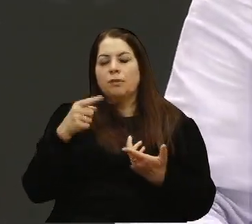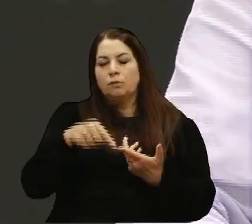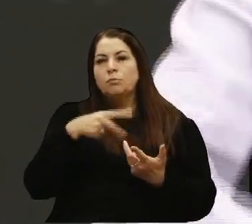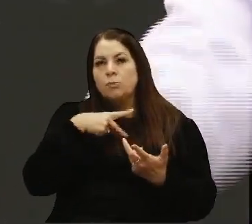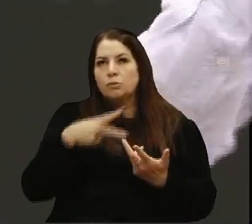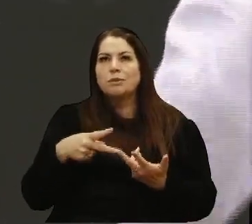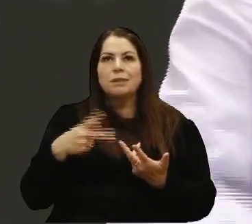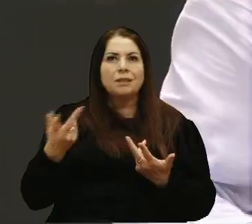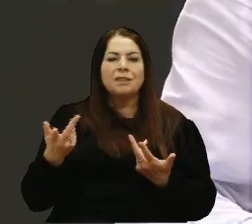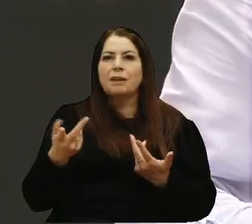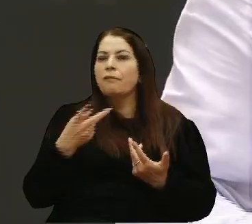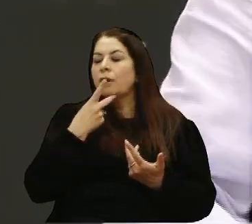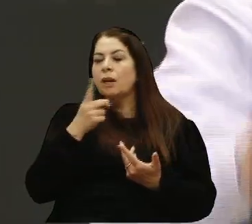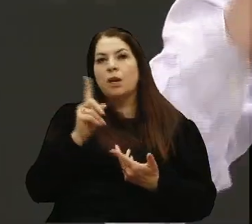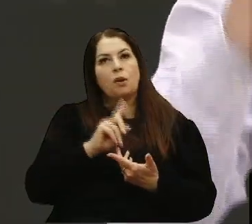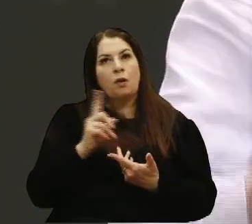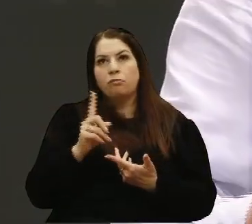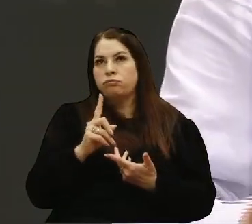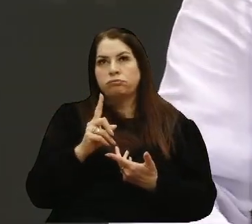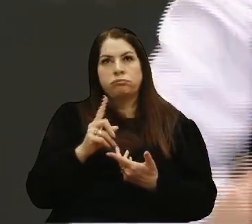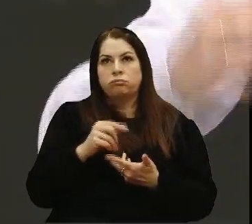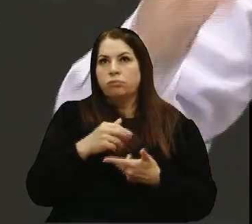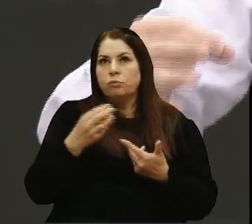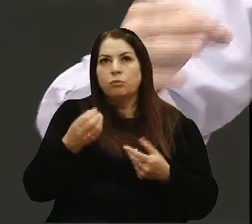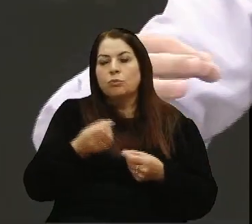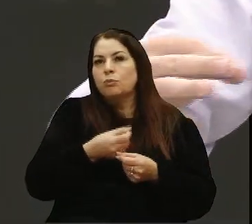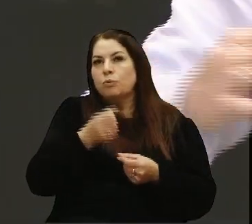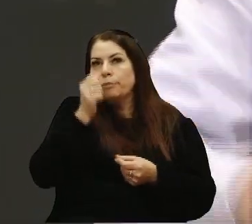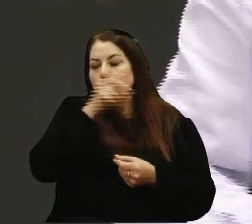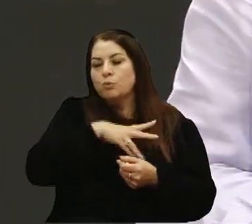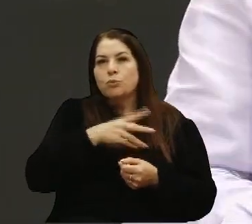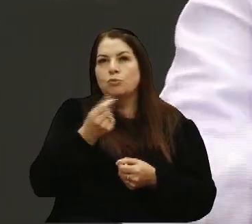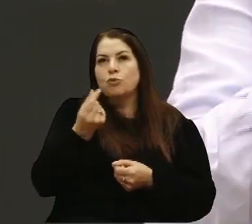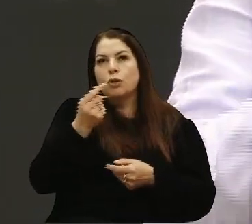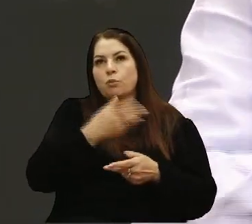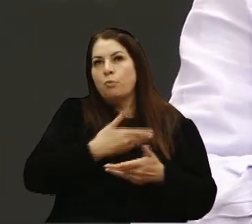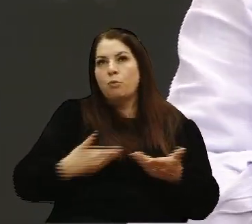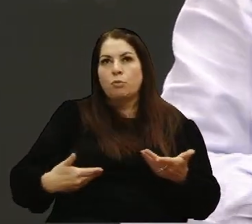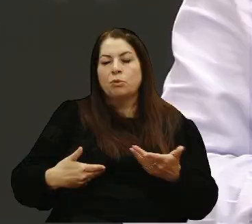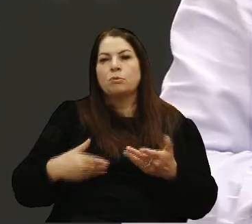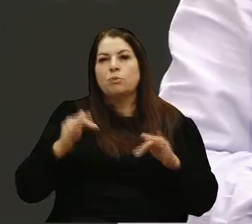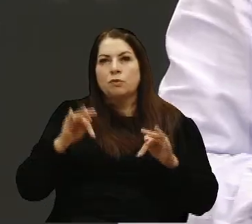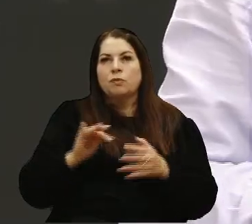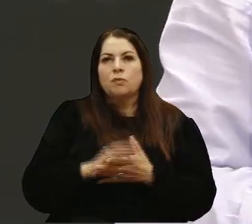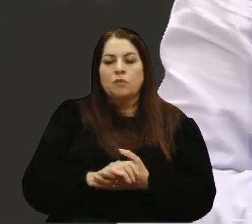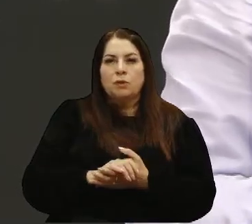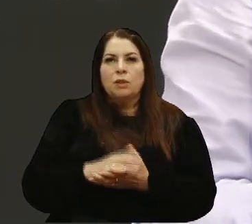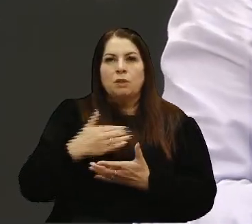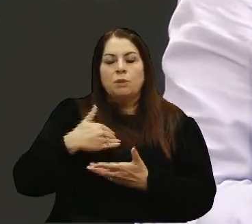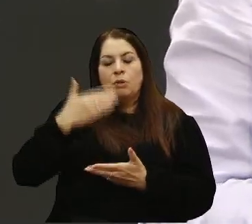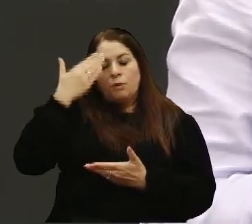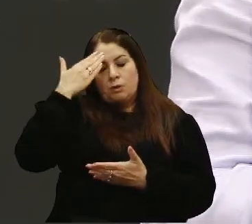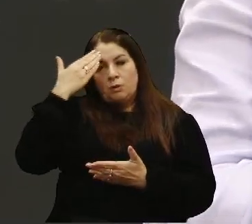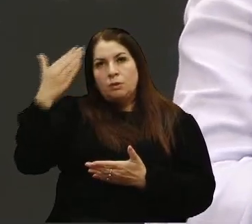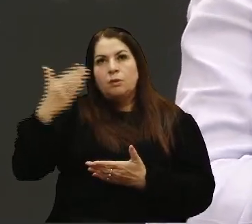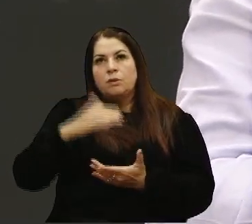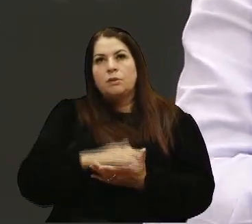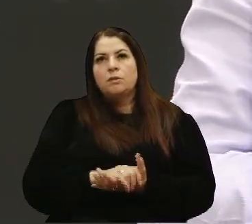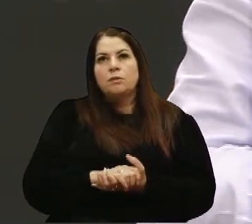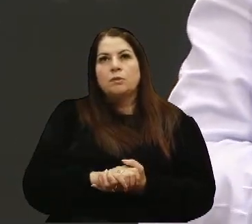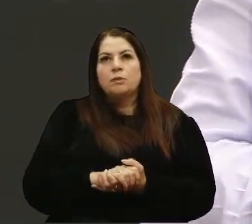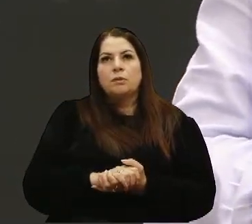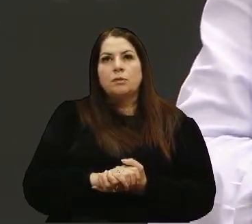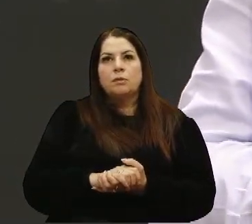presidente, é dizer não ao escárnio e ao expêndio do dinheiro público. E, por fim, meu agradecimento